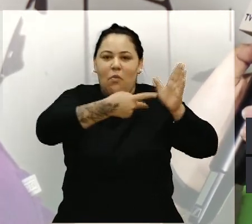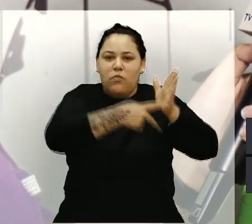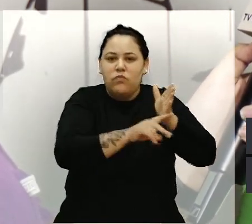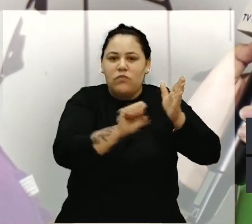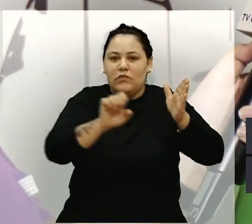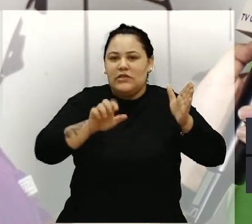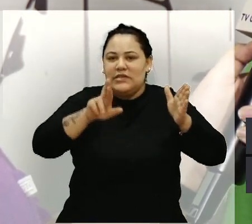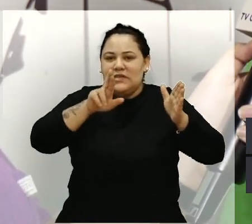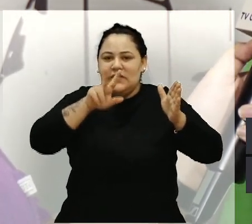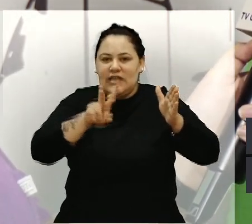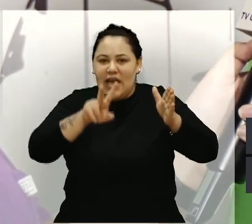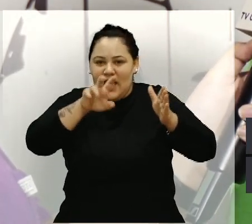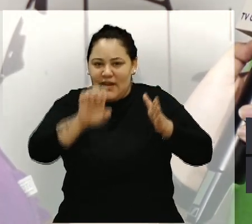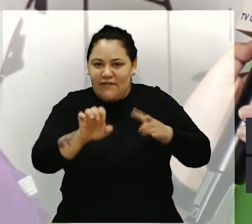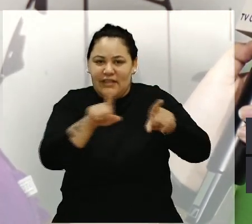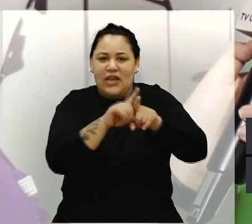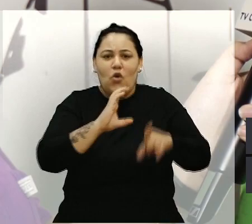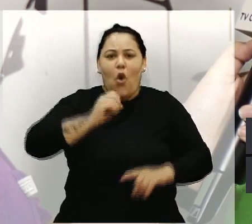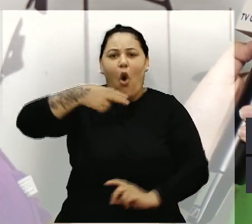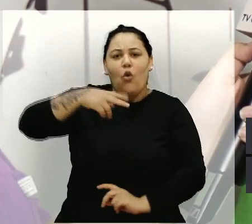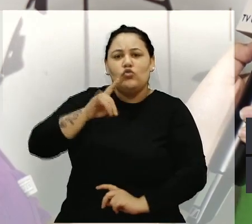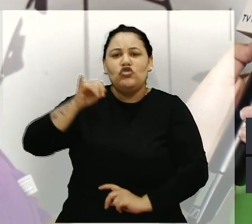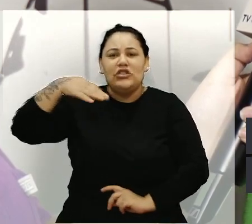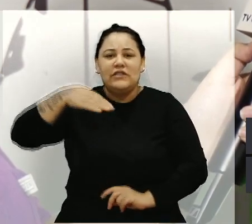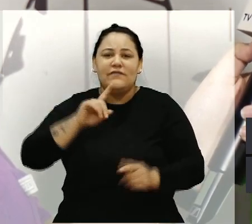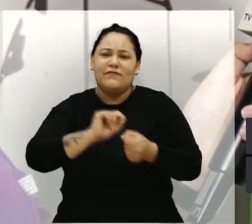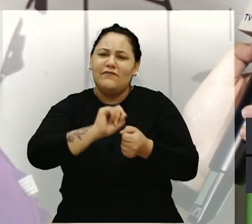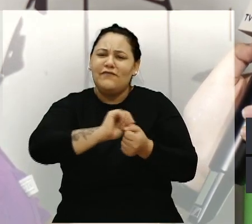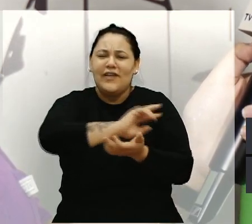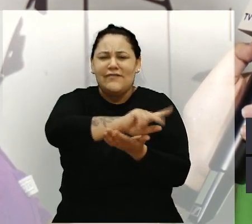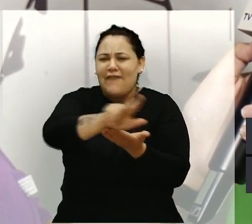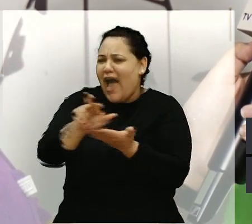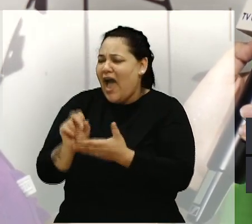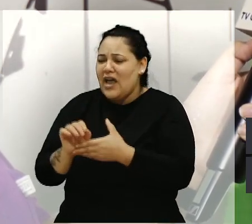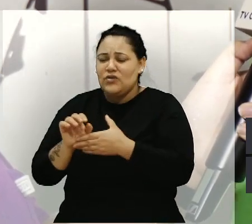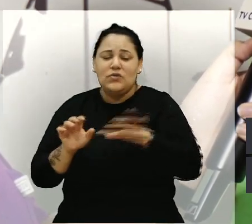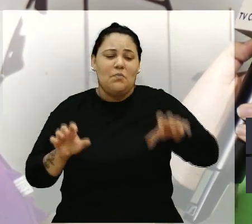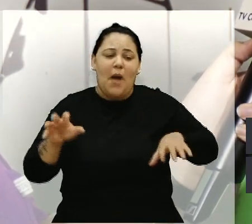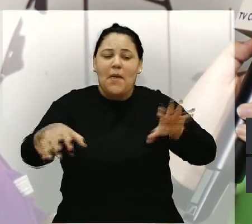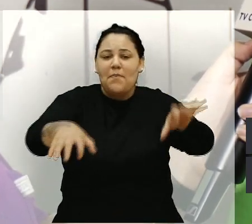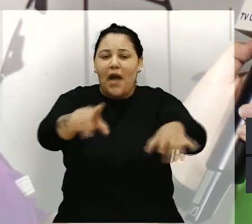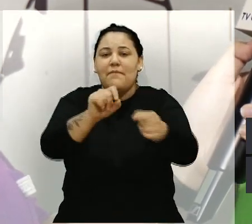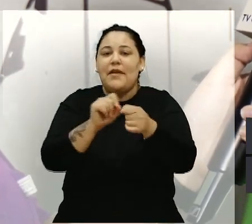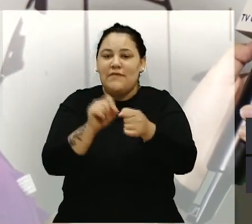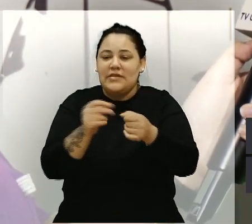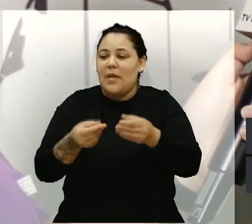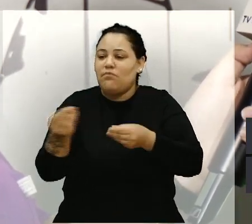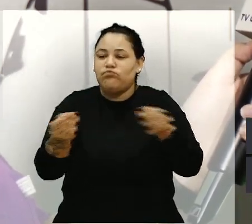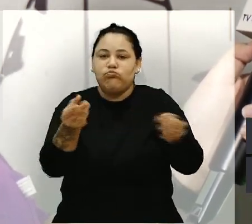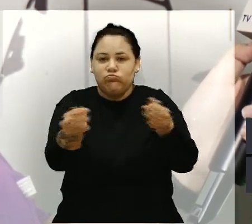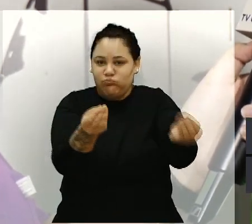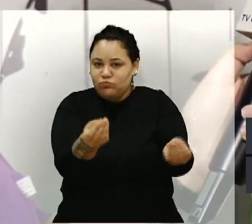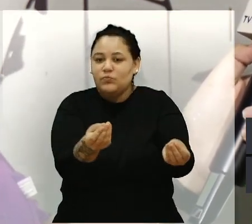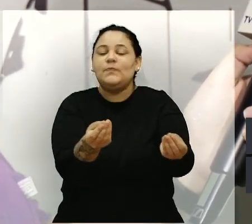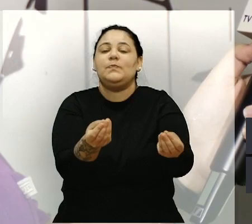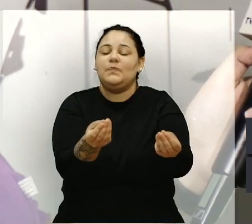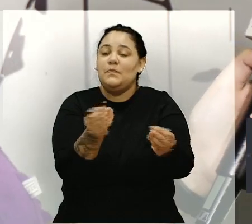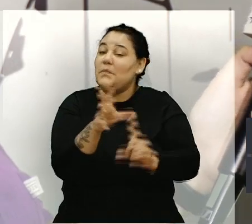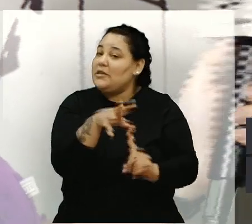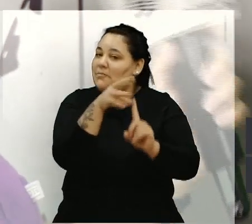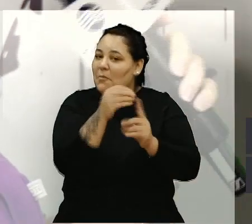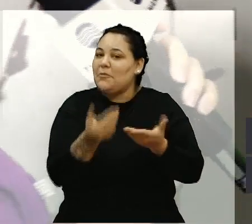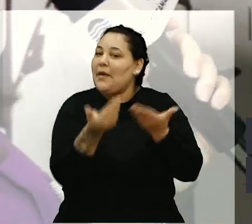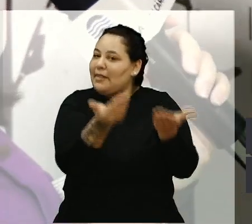tem no Condim, vários espaços será feita essa coleta especificamente para as